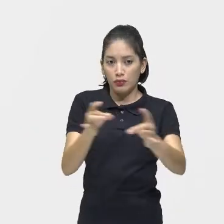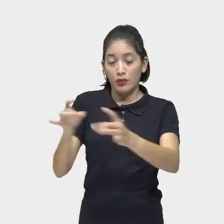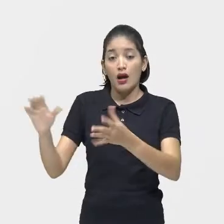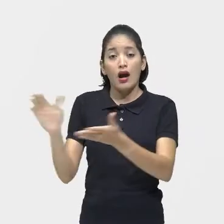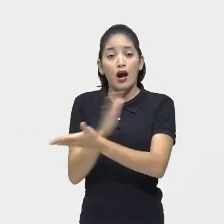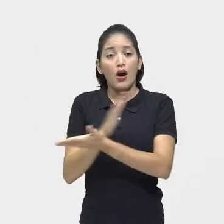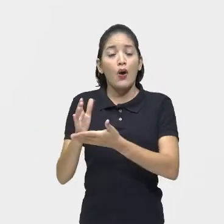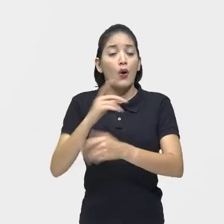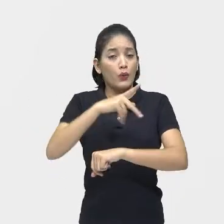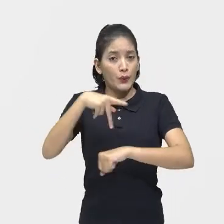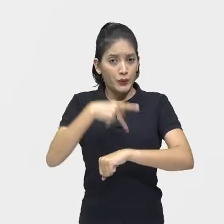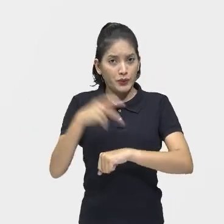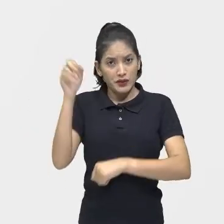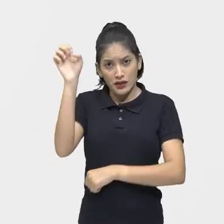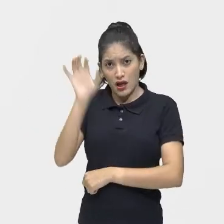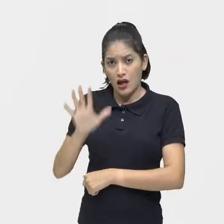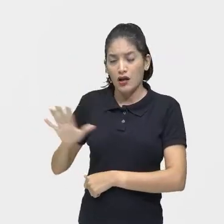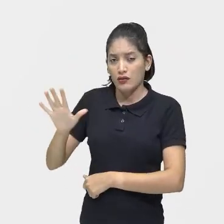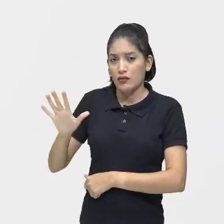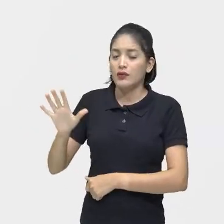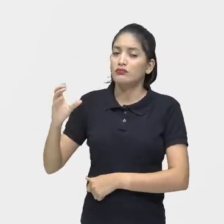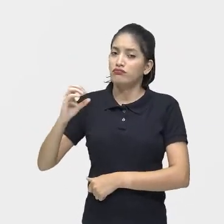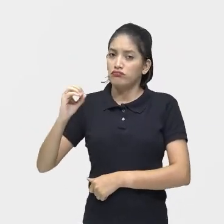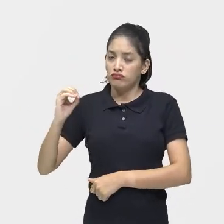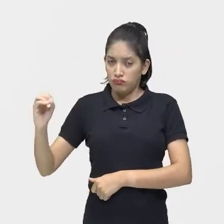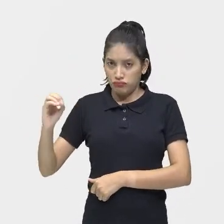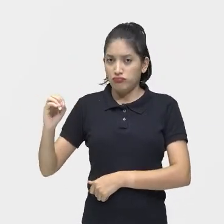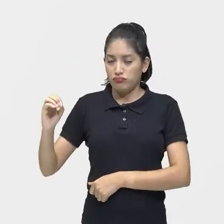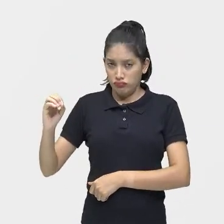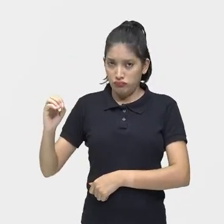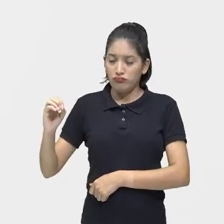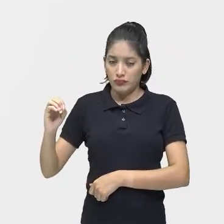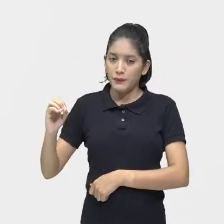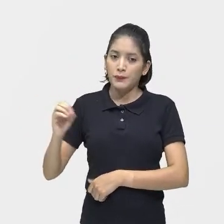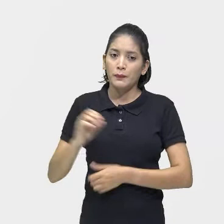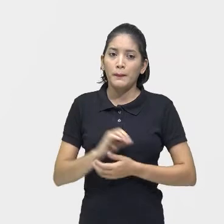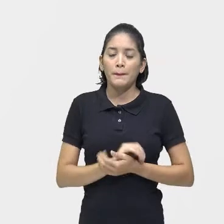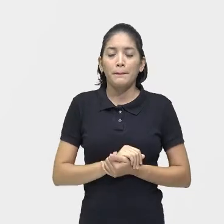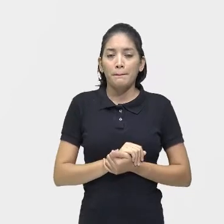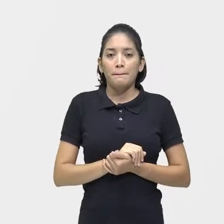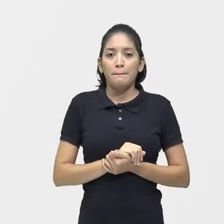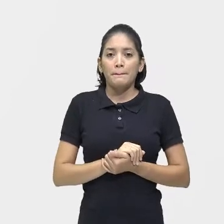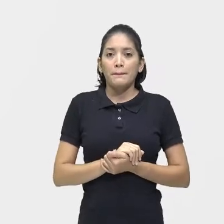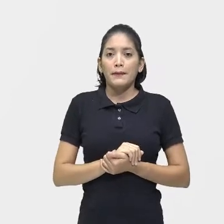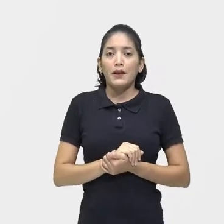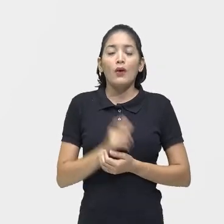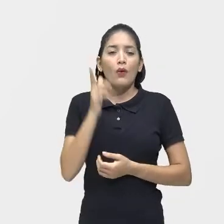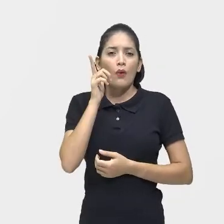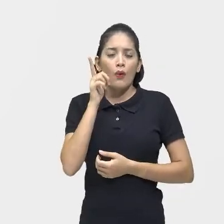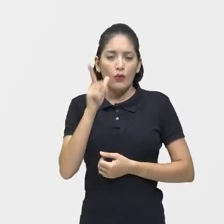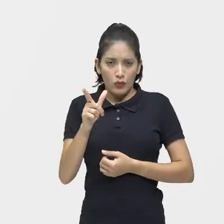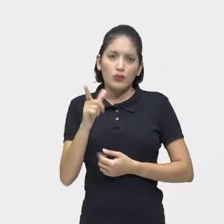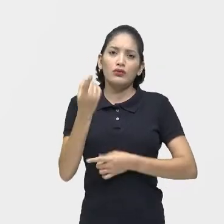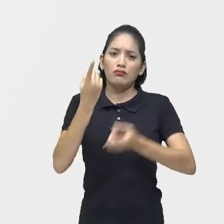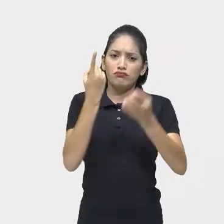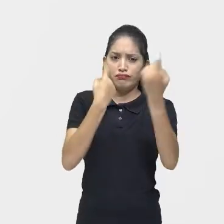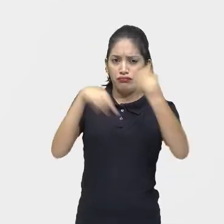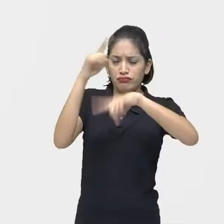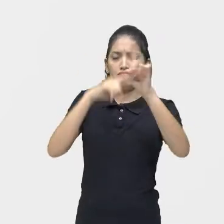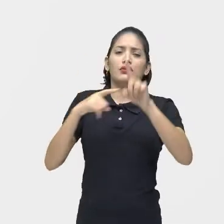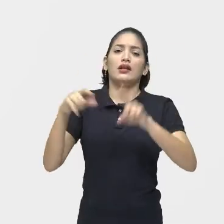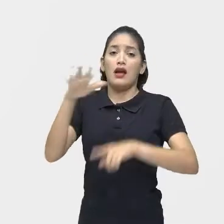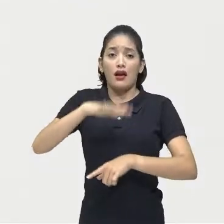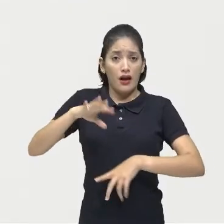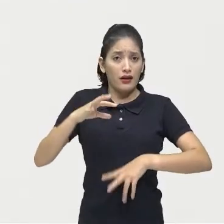países da Europa Ocidental acabaram deflagrando, né, essa revolução marítimo-comercial que